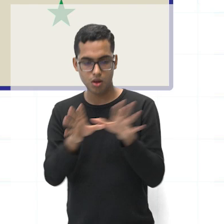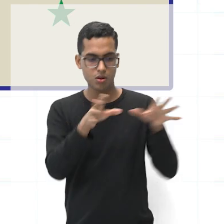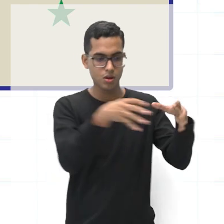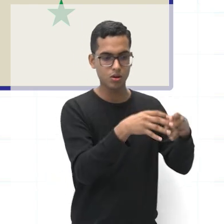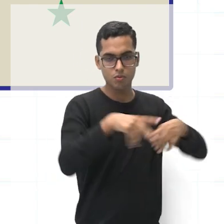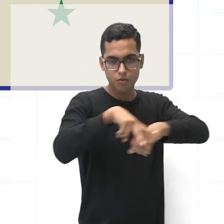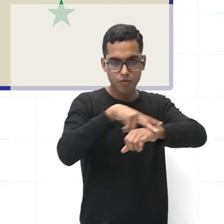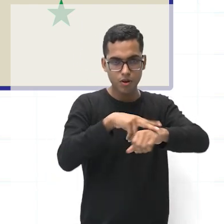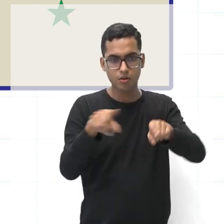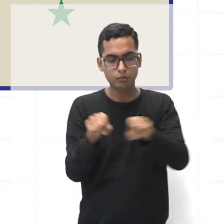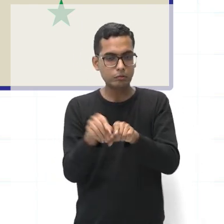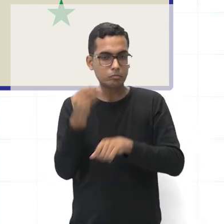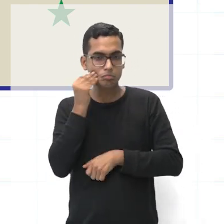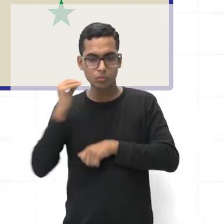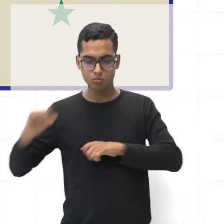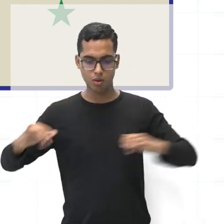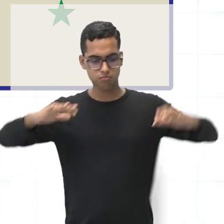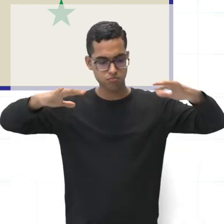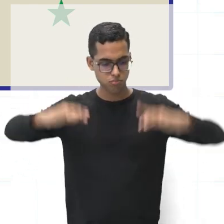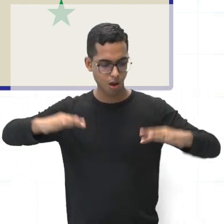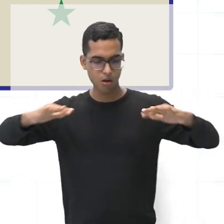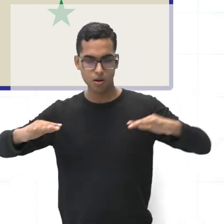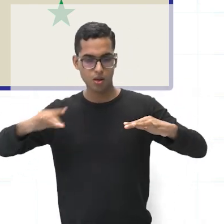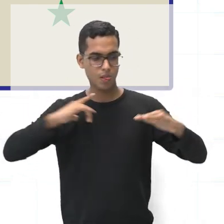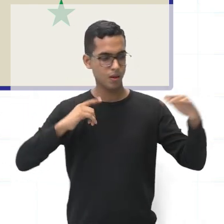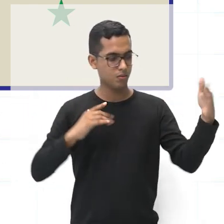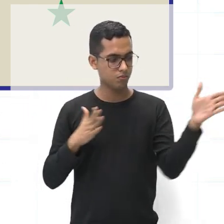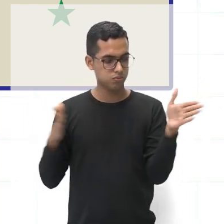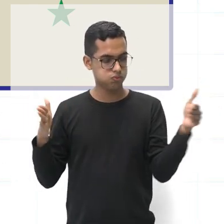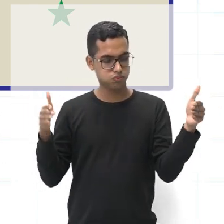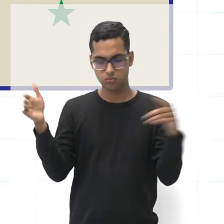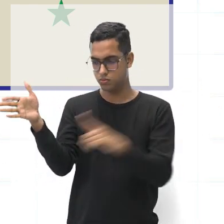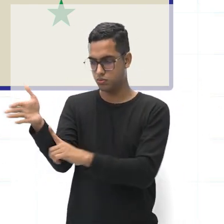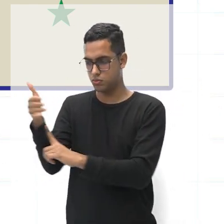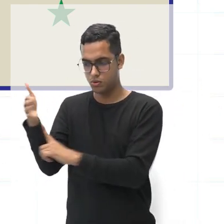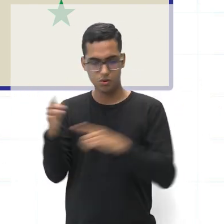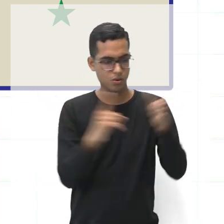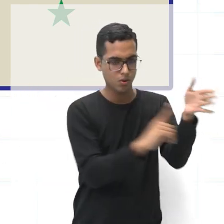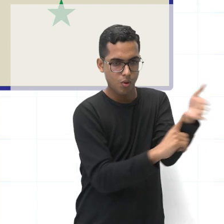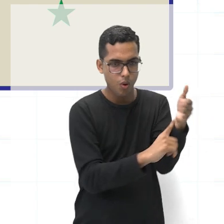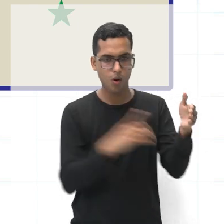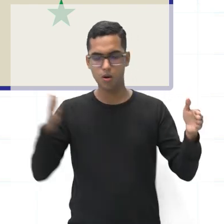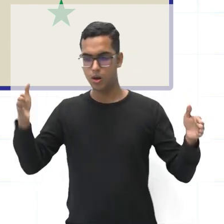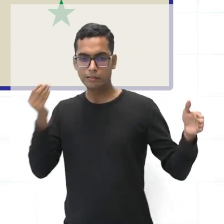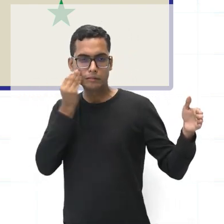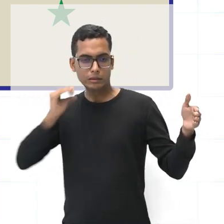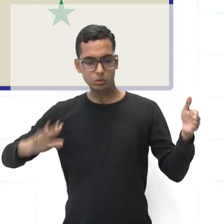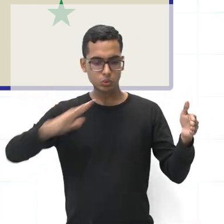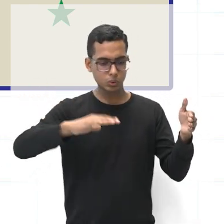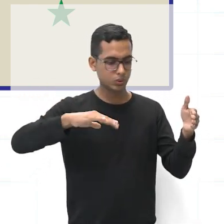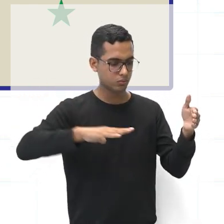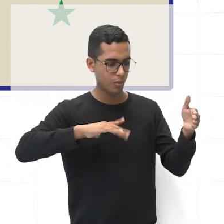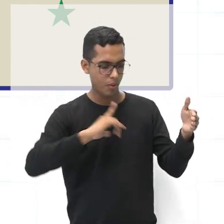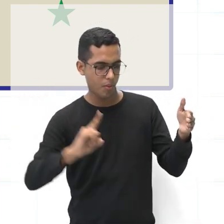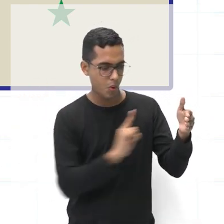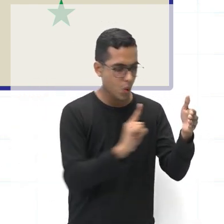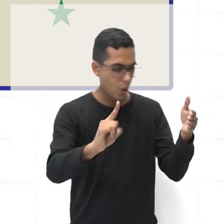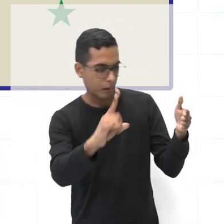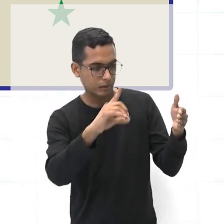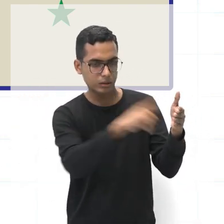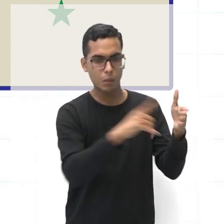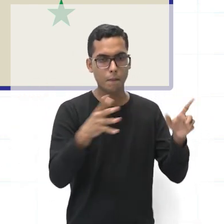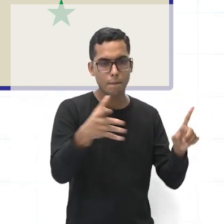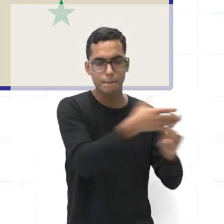verde e vice-versa. Claro que nesse tentar roubar a bandeira, vai ter toda uma